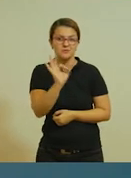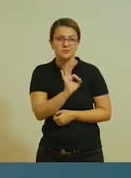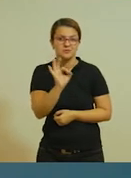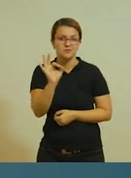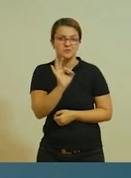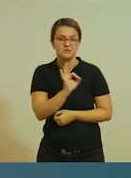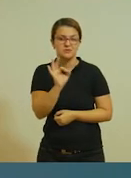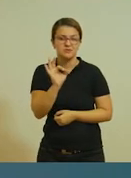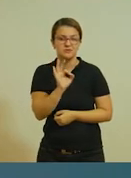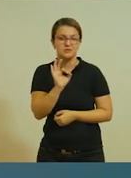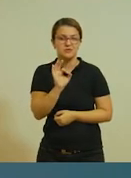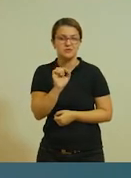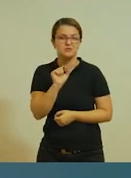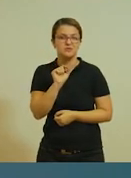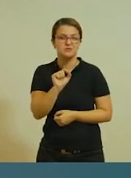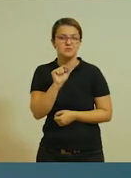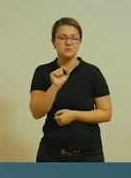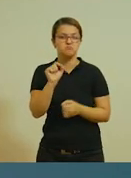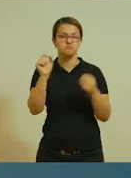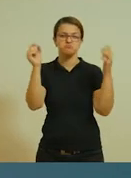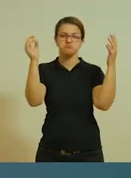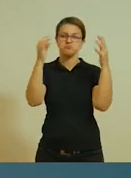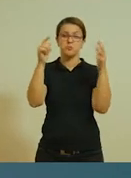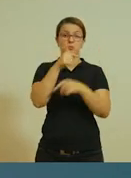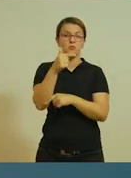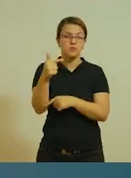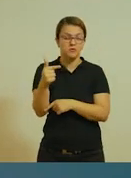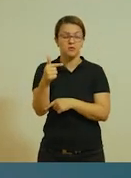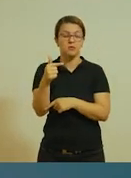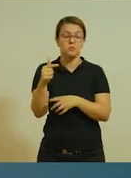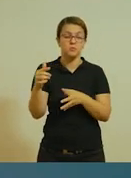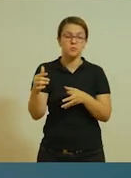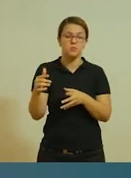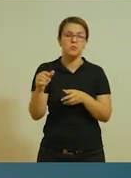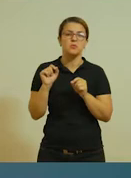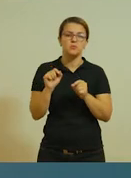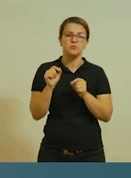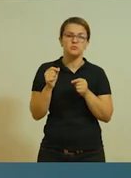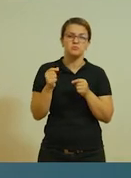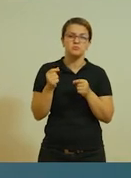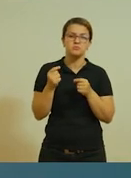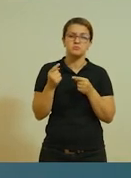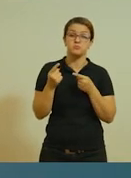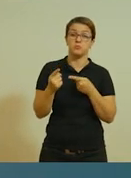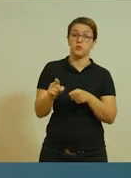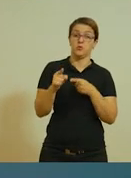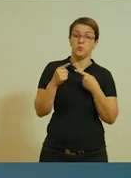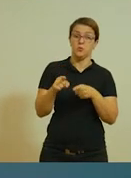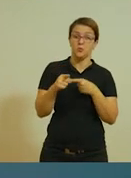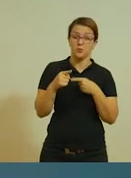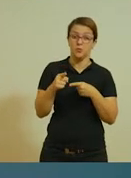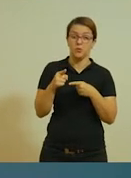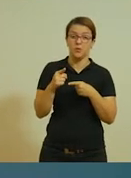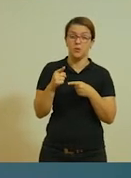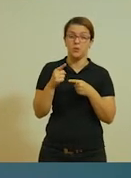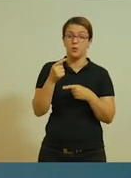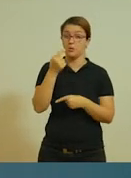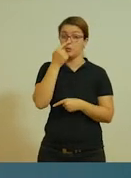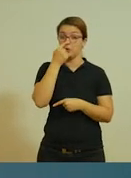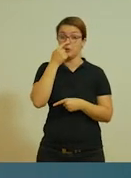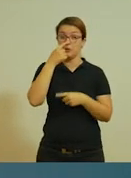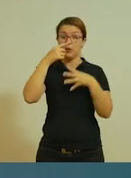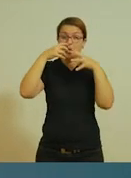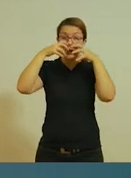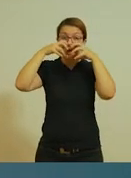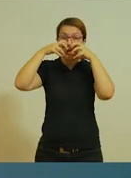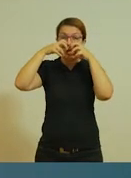significa o mínimo aceitável para o corpo humano, o que provoca o ressecamento das mucosas das vias